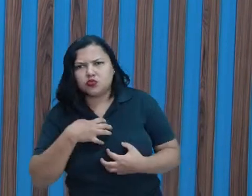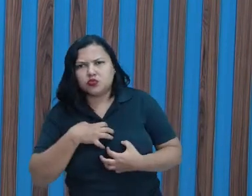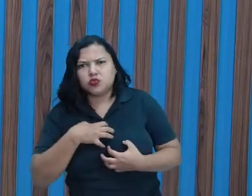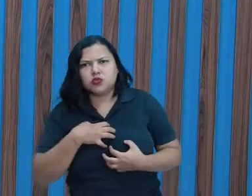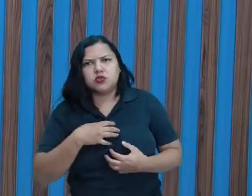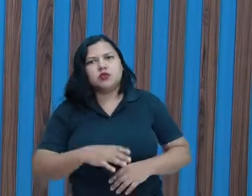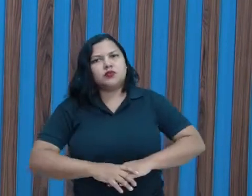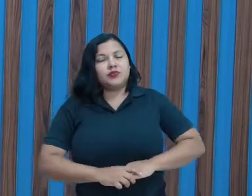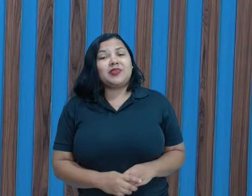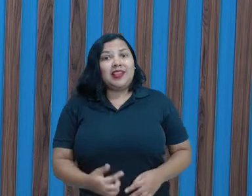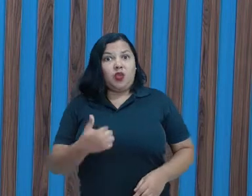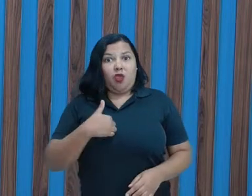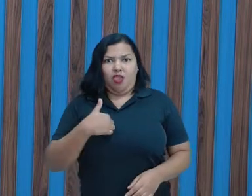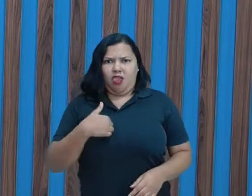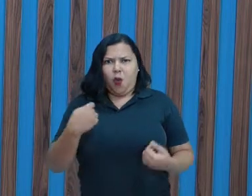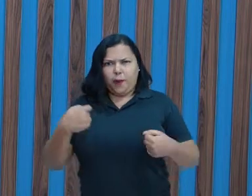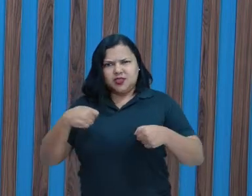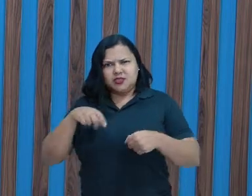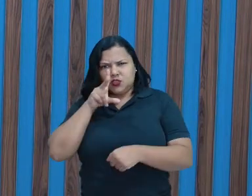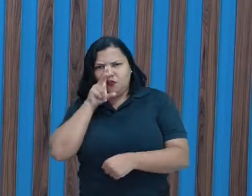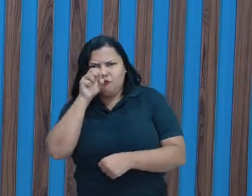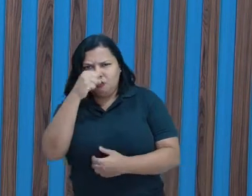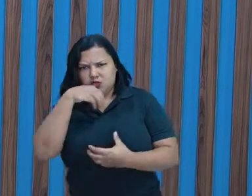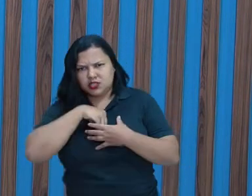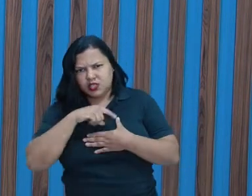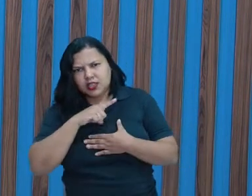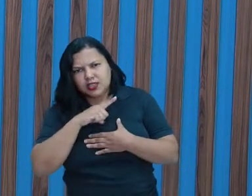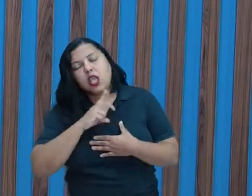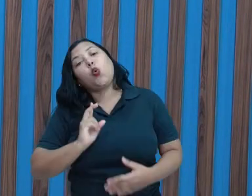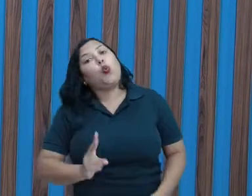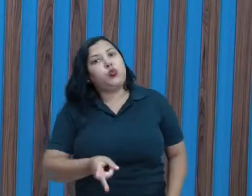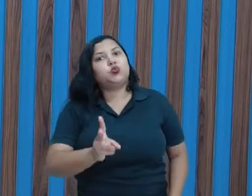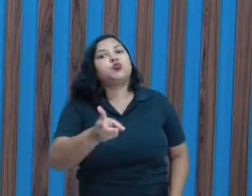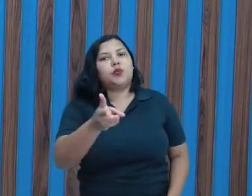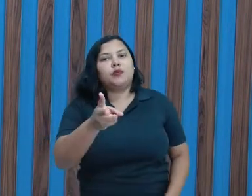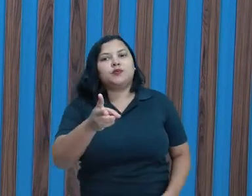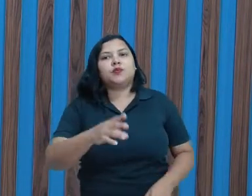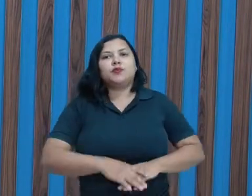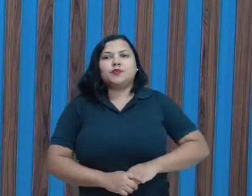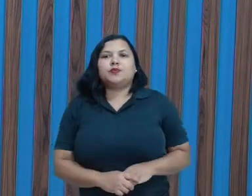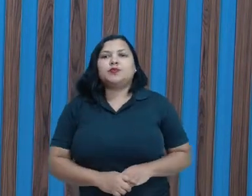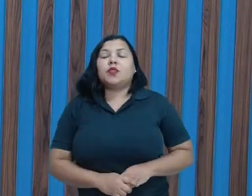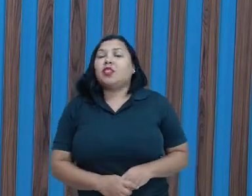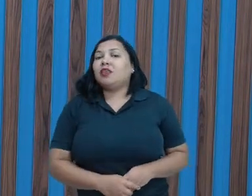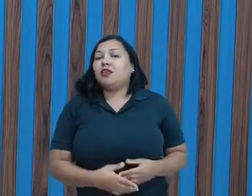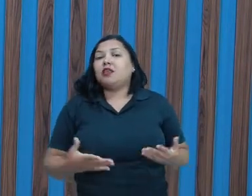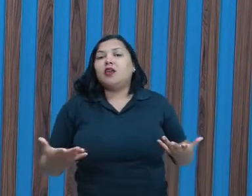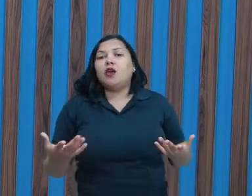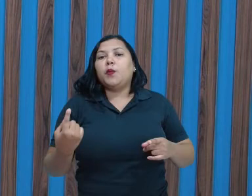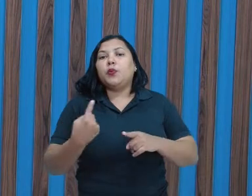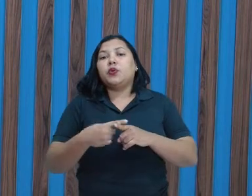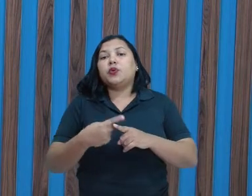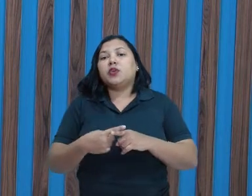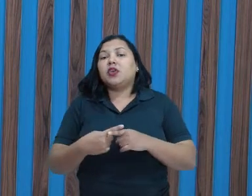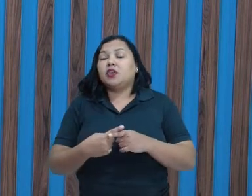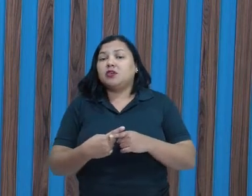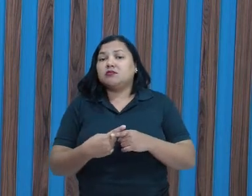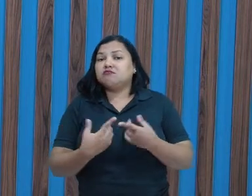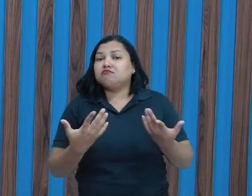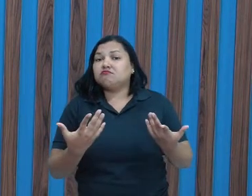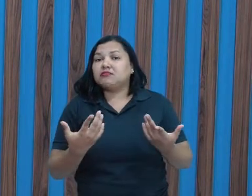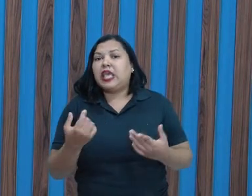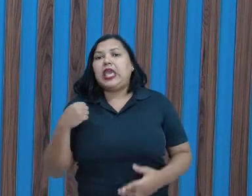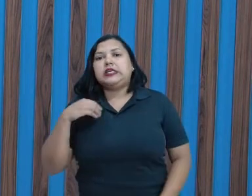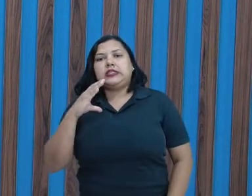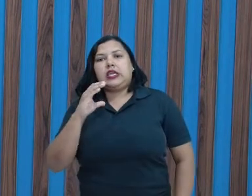and carry on. Eu devo ser forte e continuar. Because I know I don't belong here in heaven. Porque